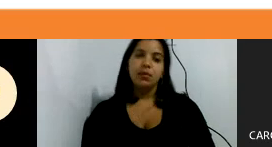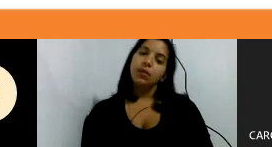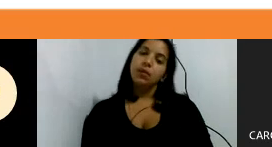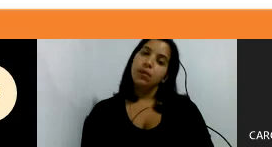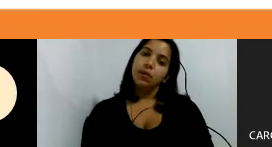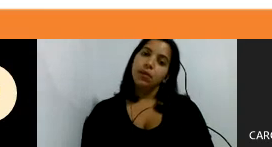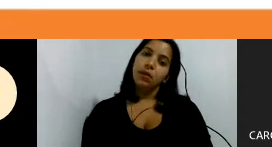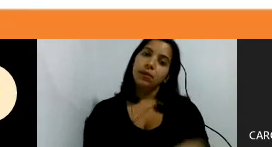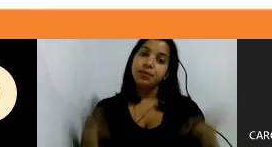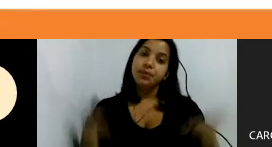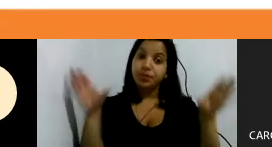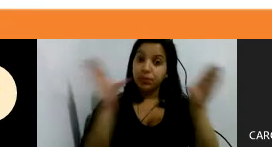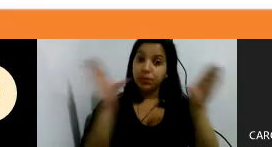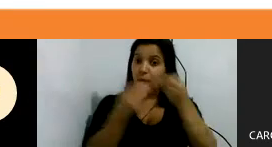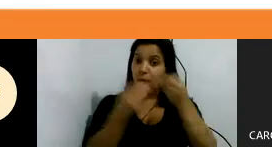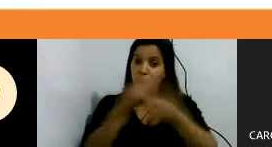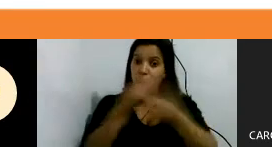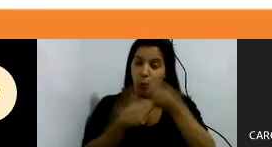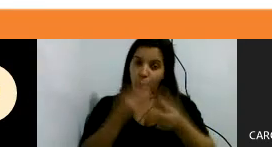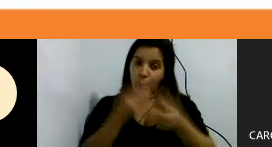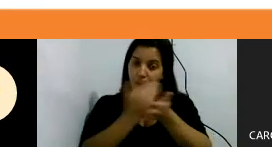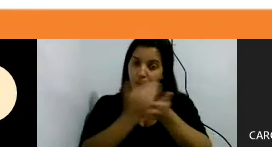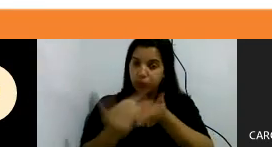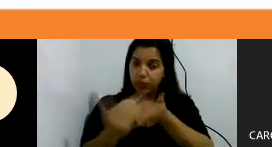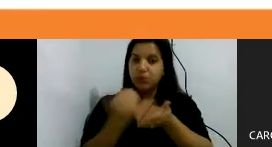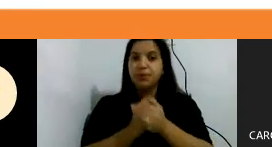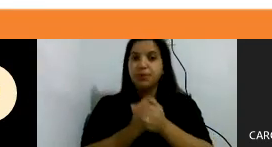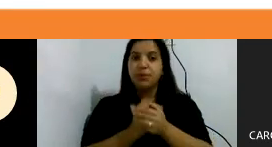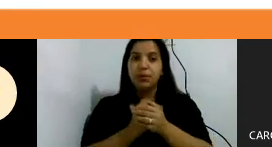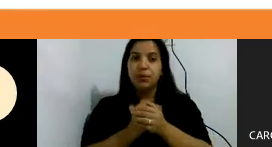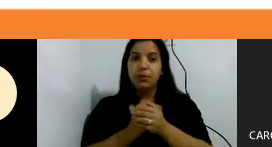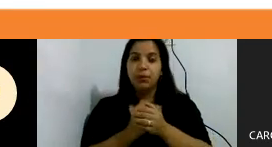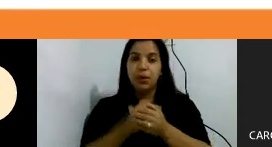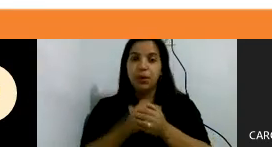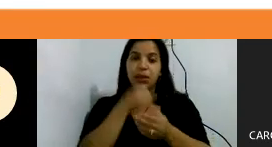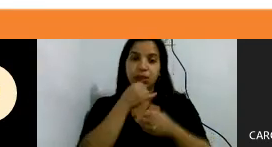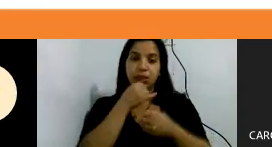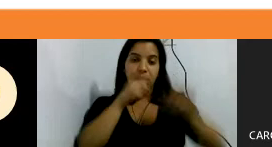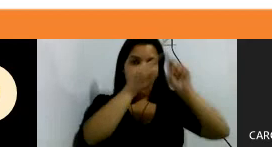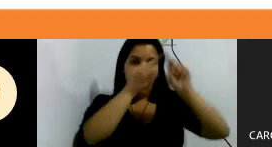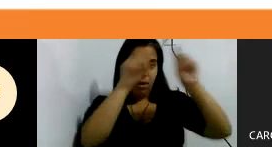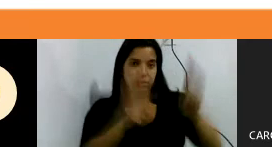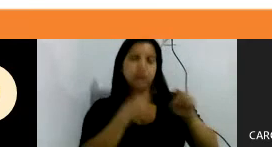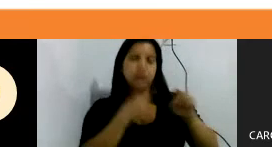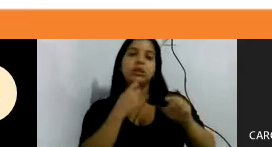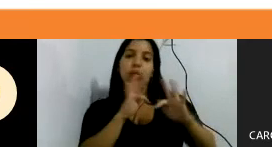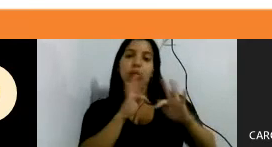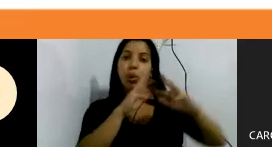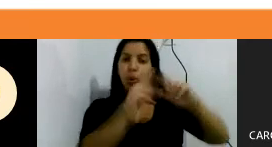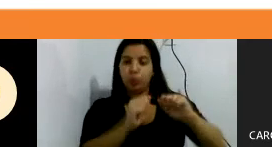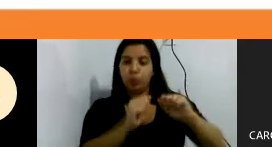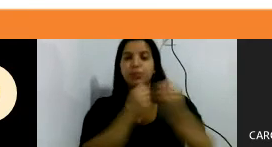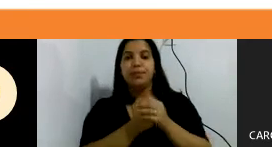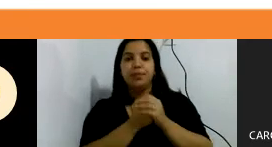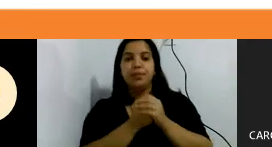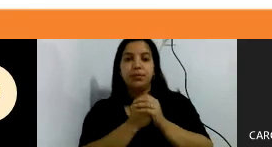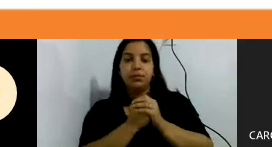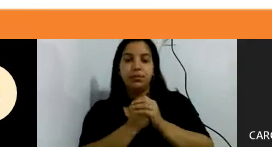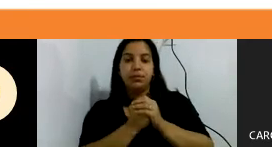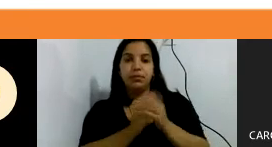Então, resumindo como que funciona esse fracionamento. Então, a gente tem a bolsa de sangue total, a partir daí a